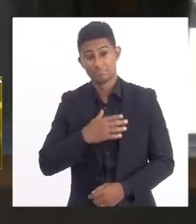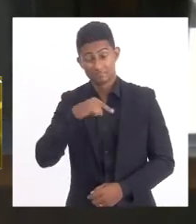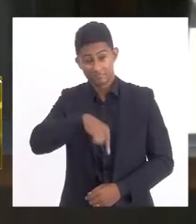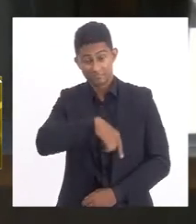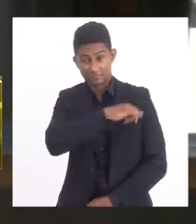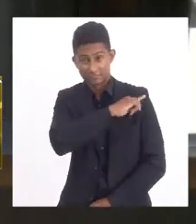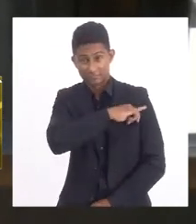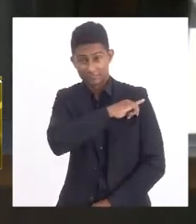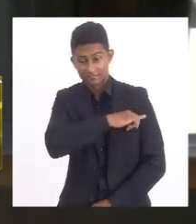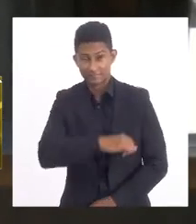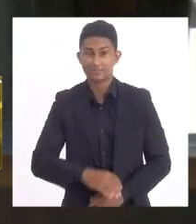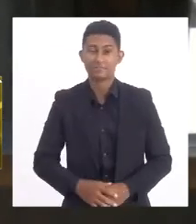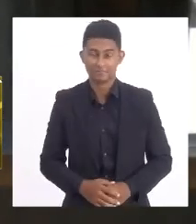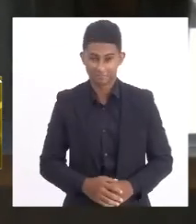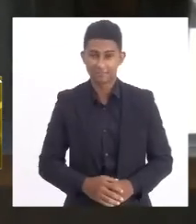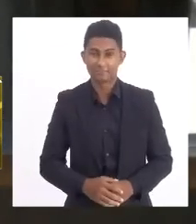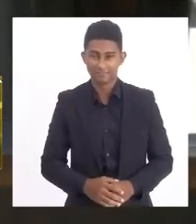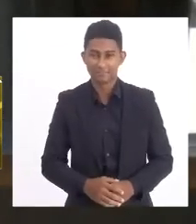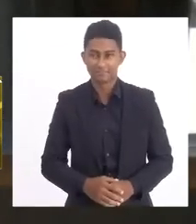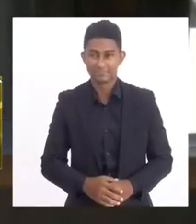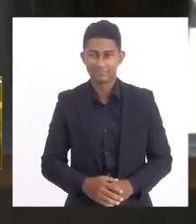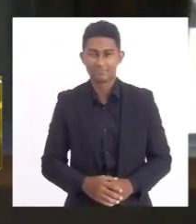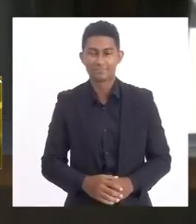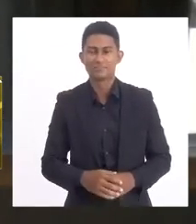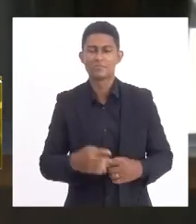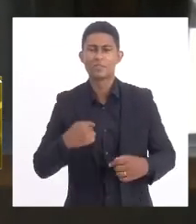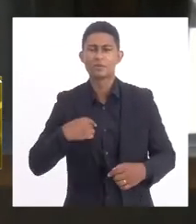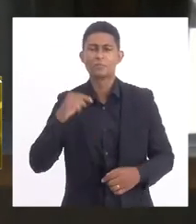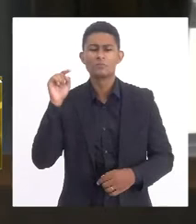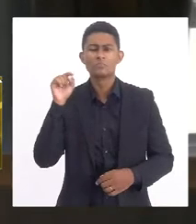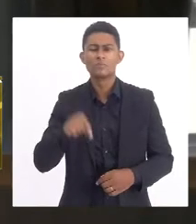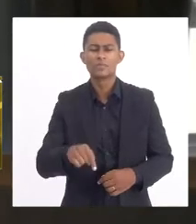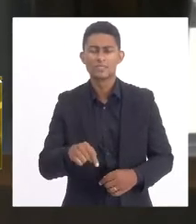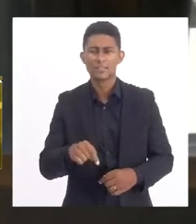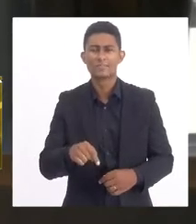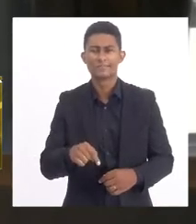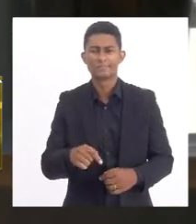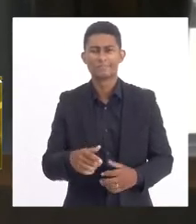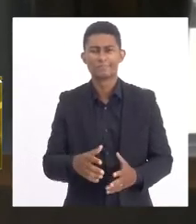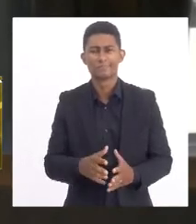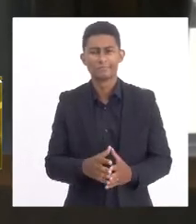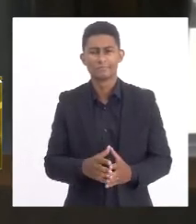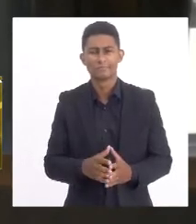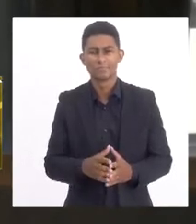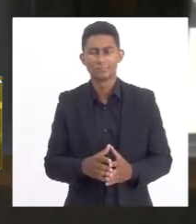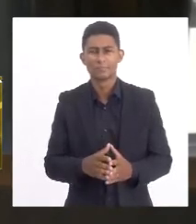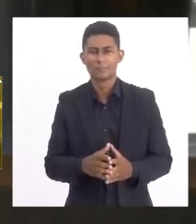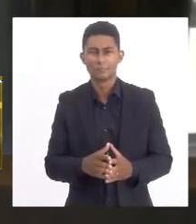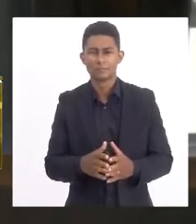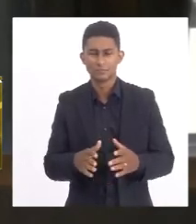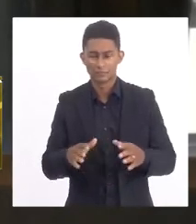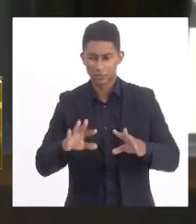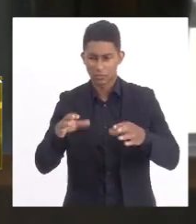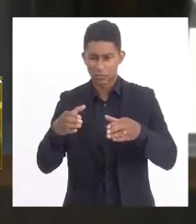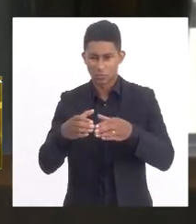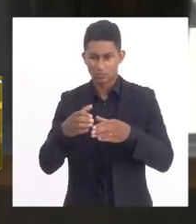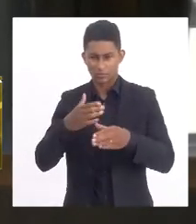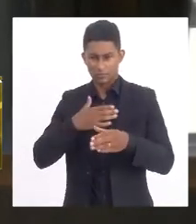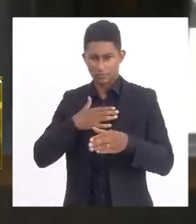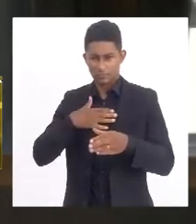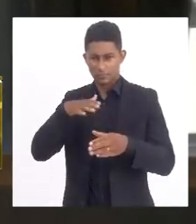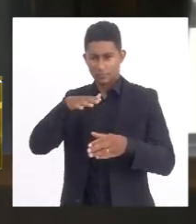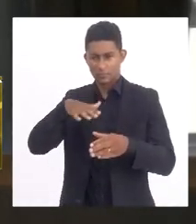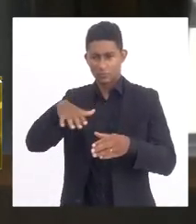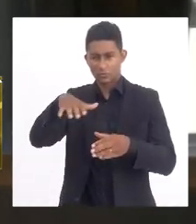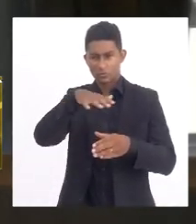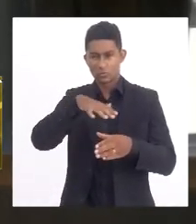de Janeiro está aqui no Rio de Janeiro para para mim e para toda nossa equipe todo nosso time que